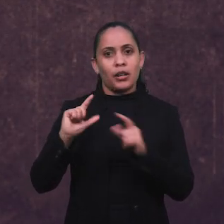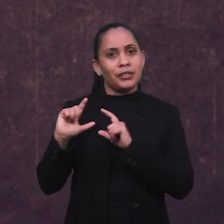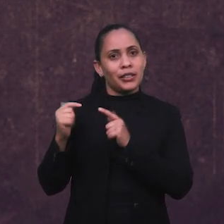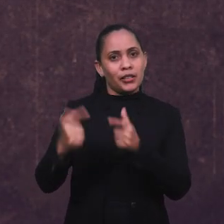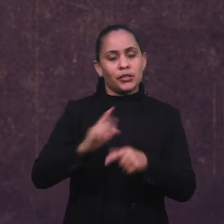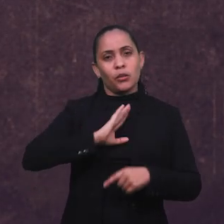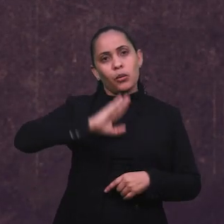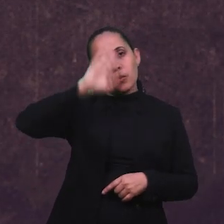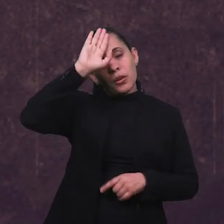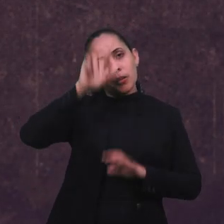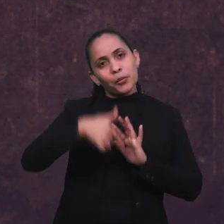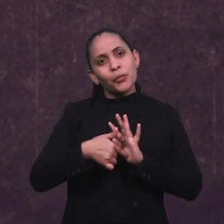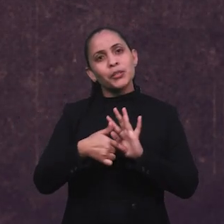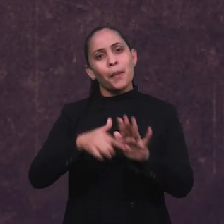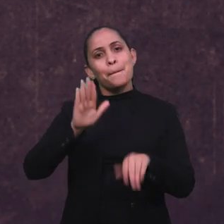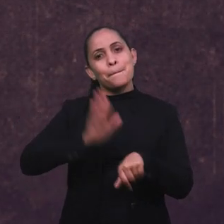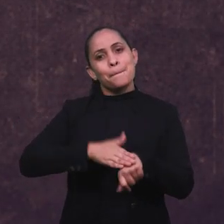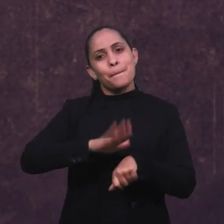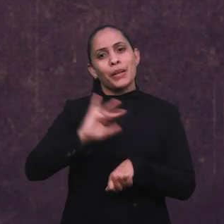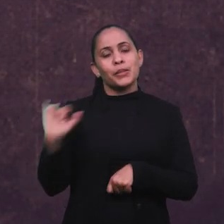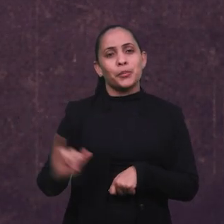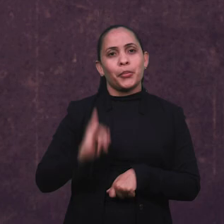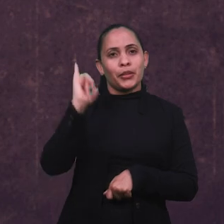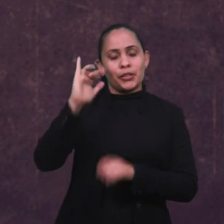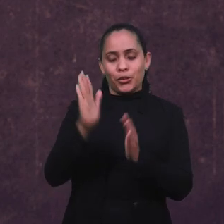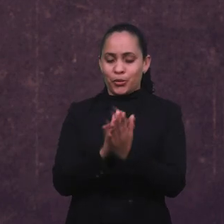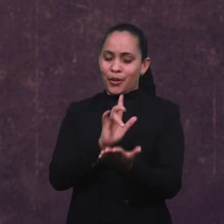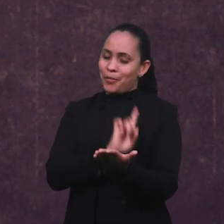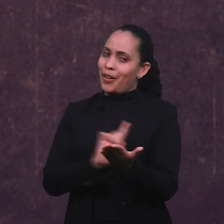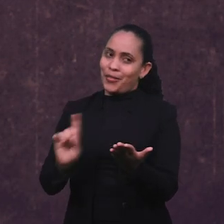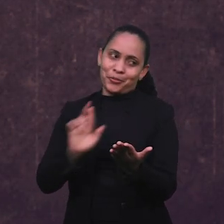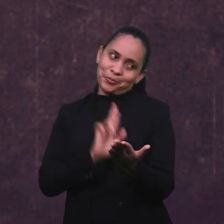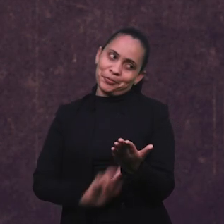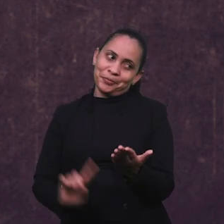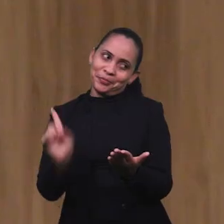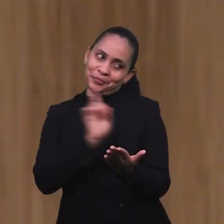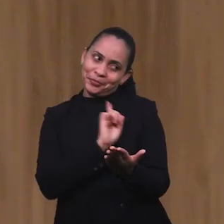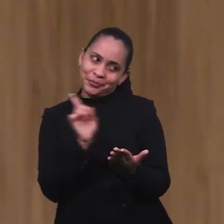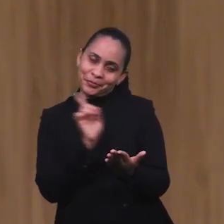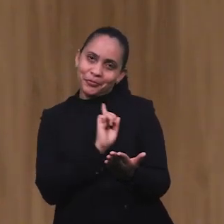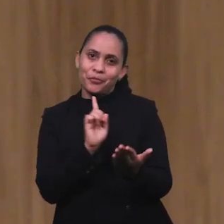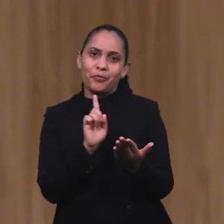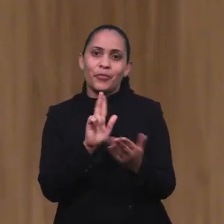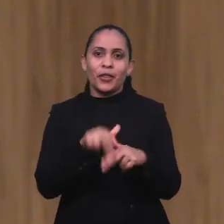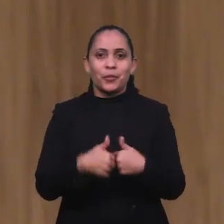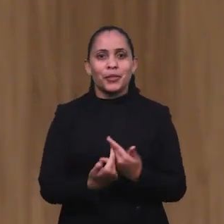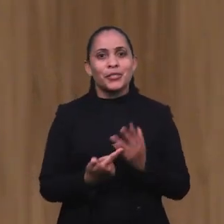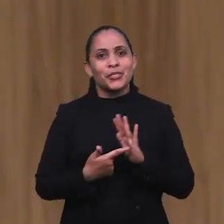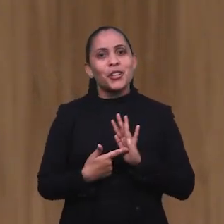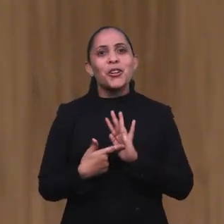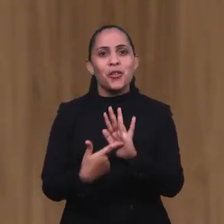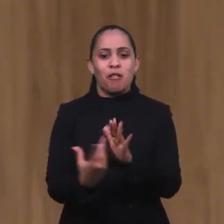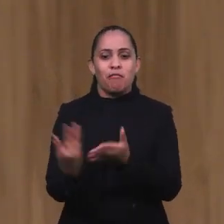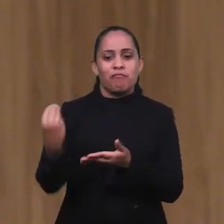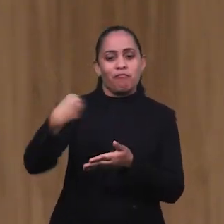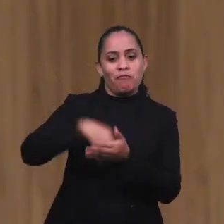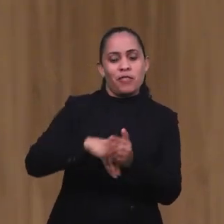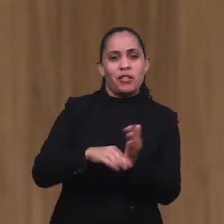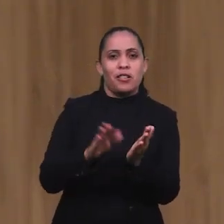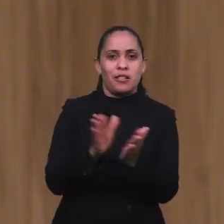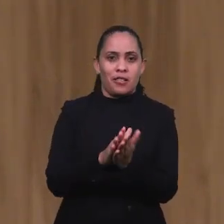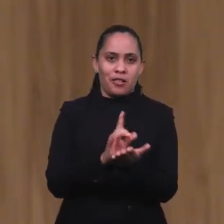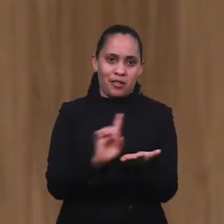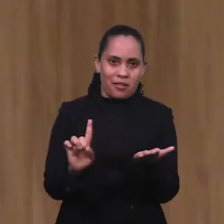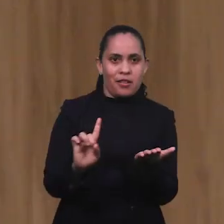tradição romana ser mais importante que a Bíblia, né? Não tem condições disso aí. Então, exatamente por isso que coloca os dogmas como algo mais importante que